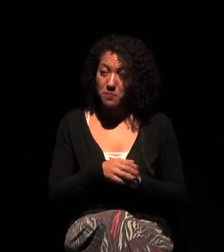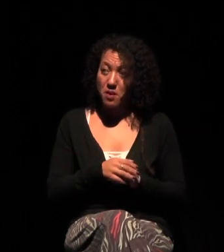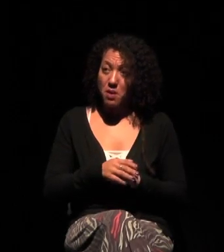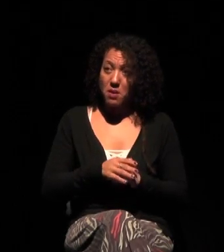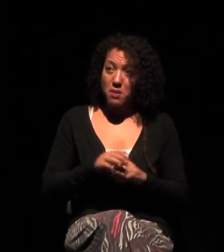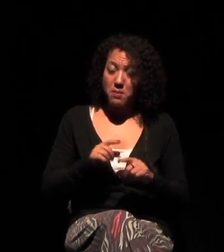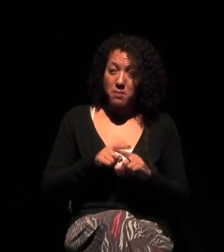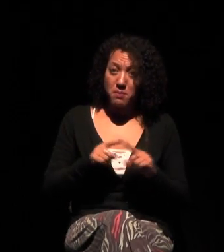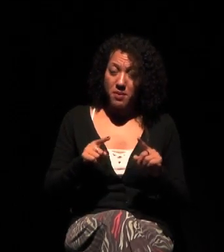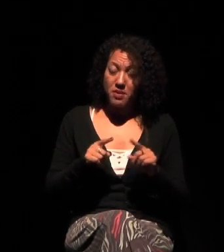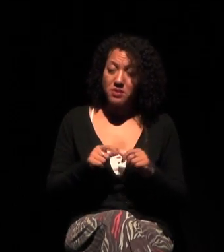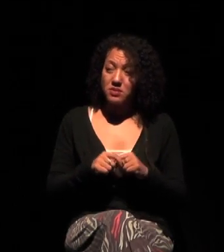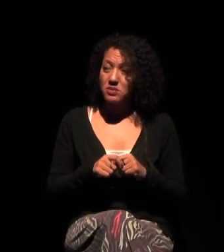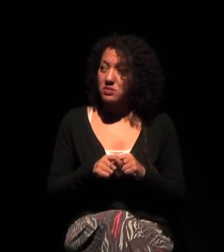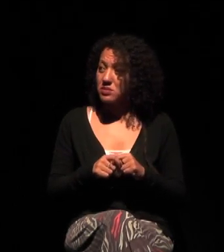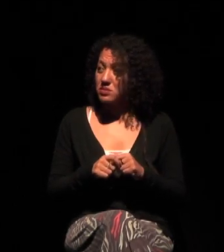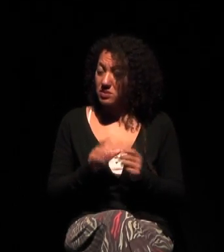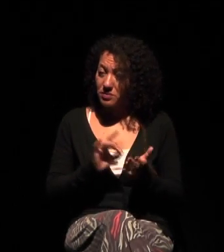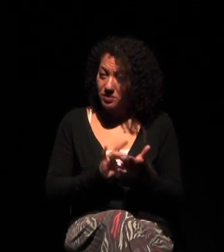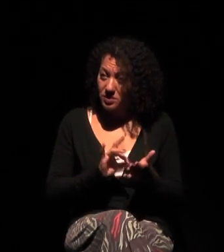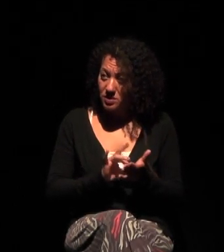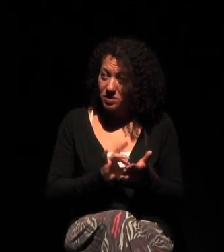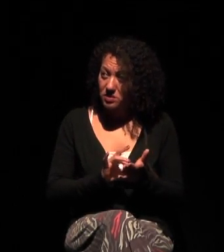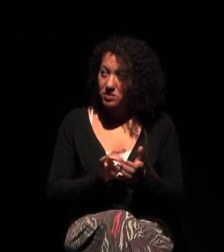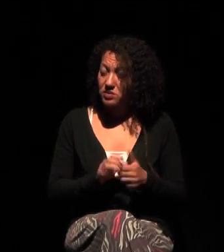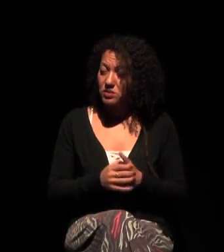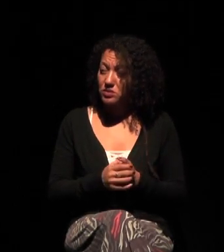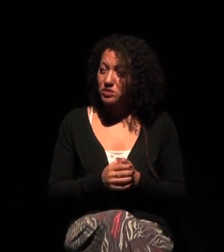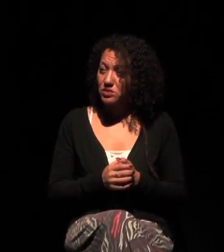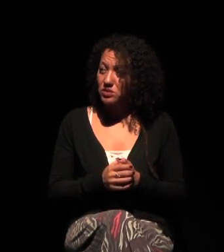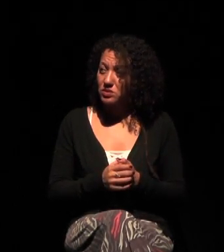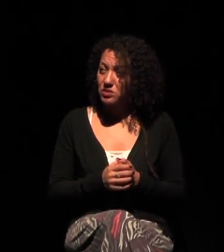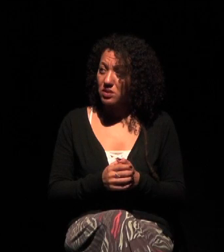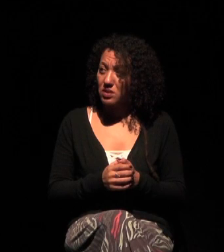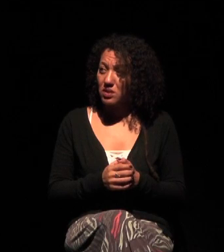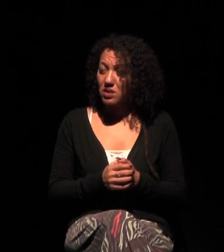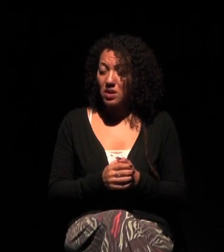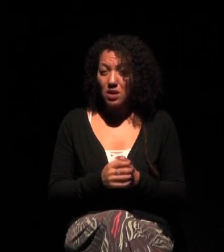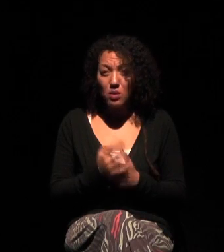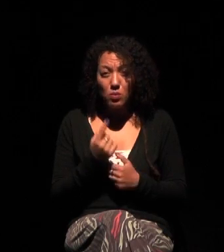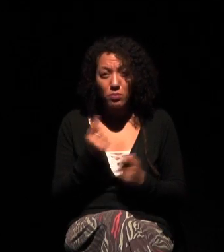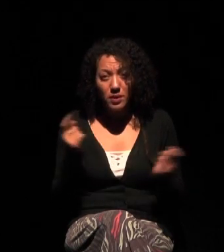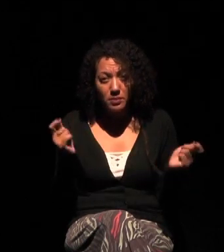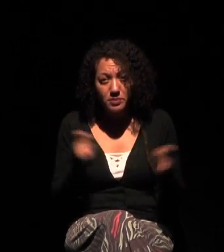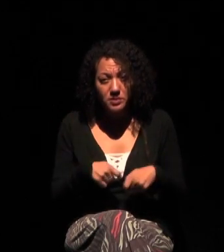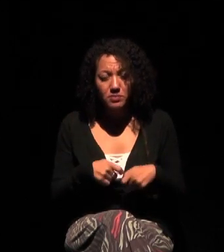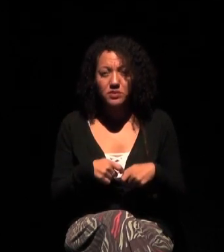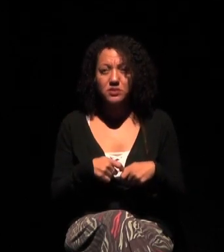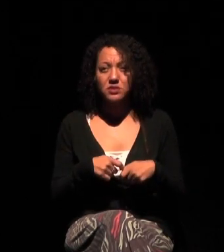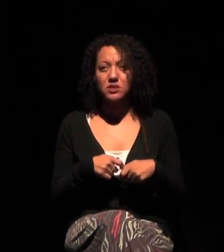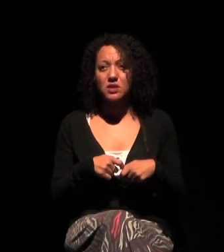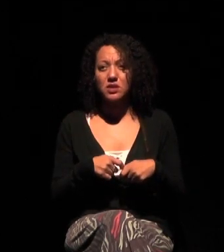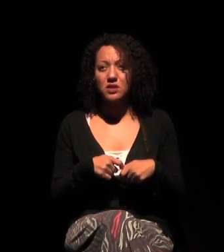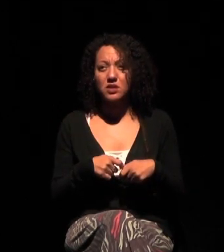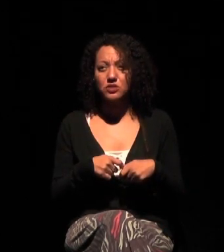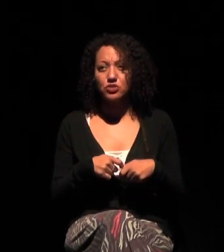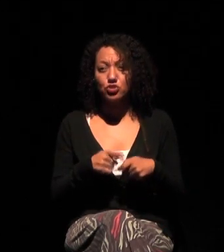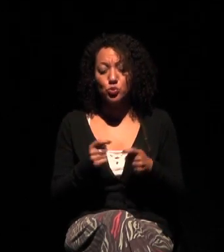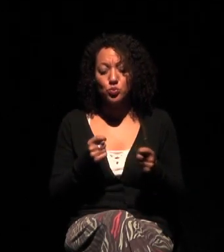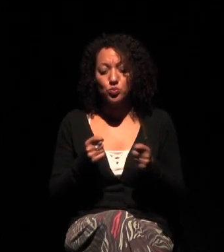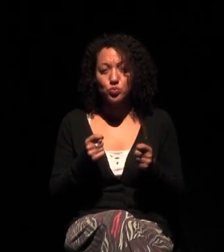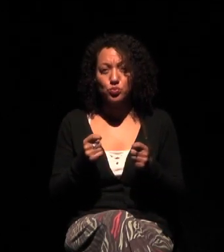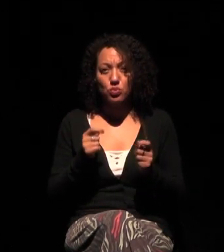que é é 11 uma capacidade de controlar o seu próprio destino